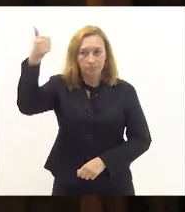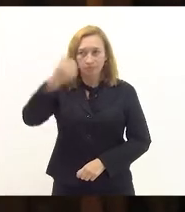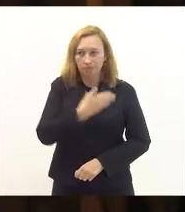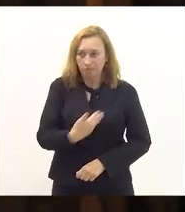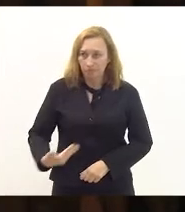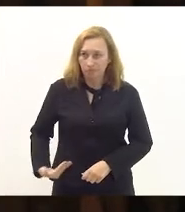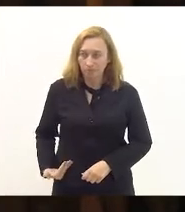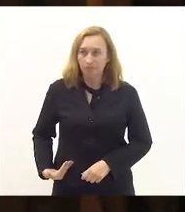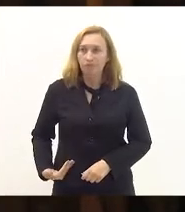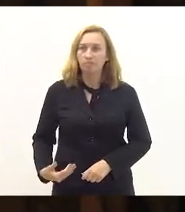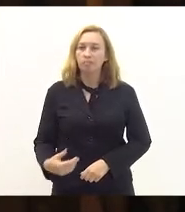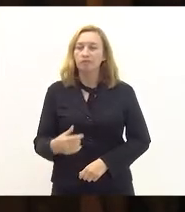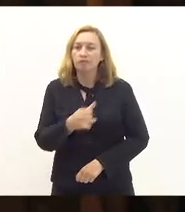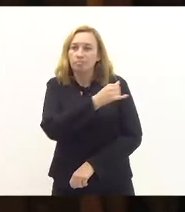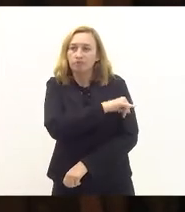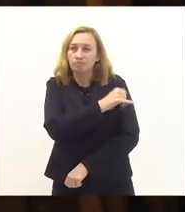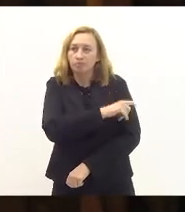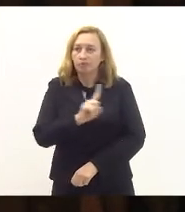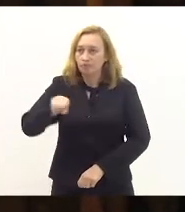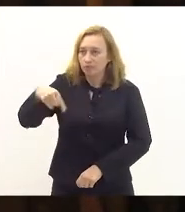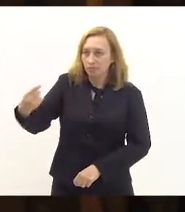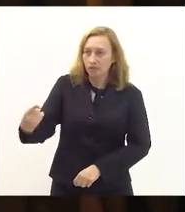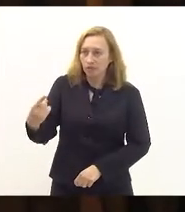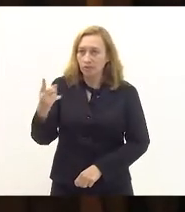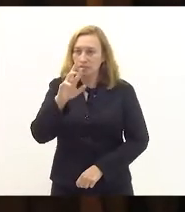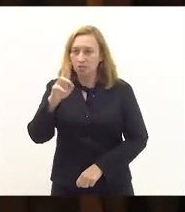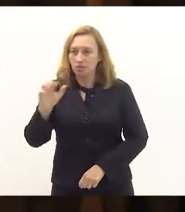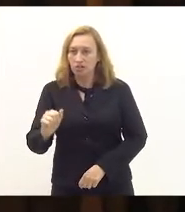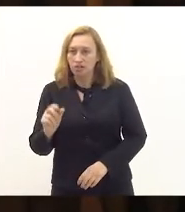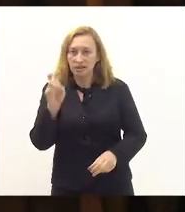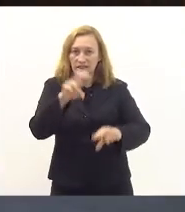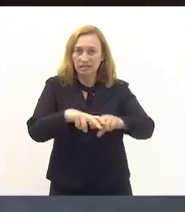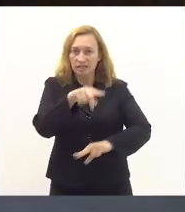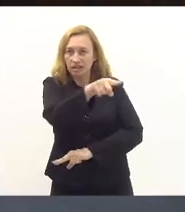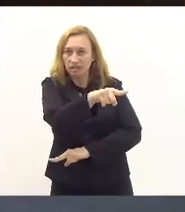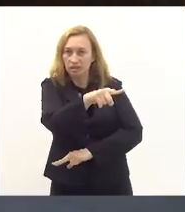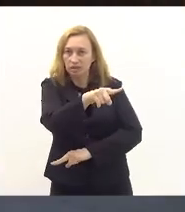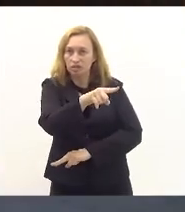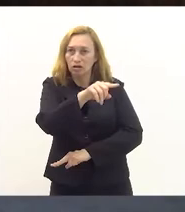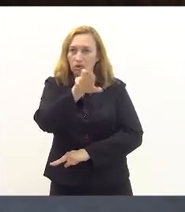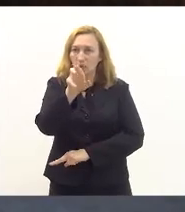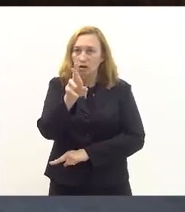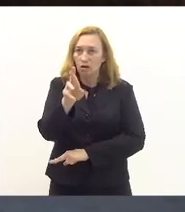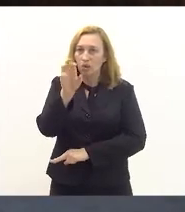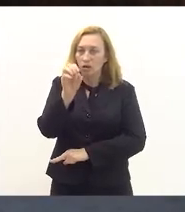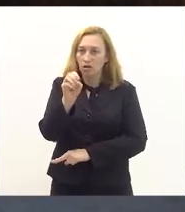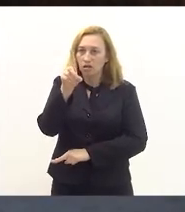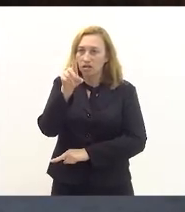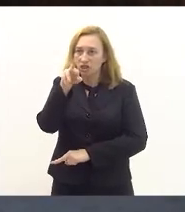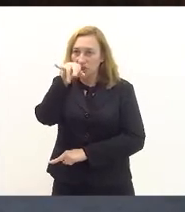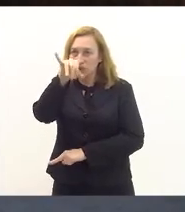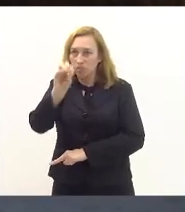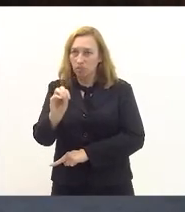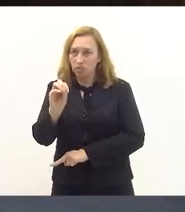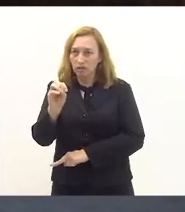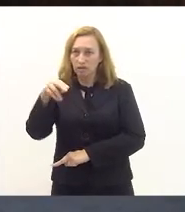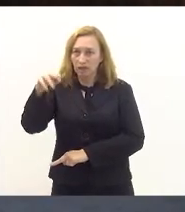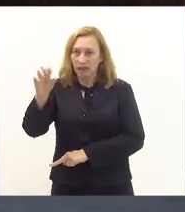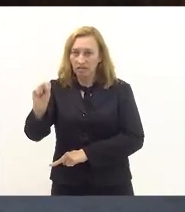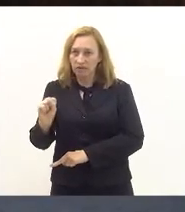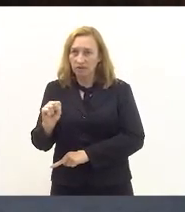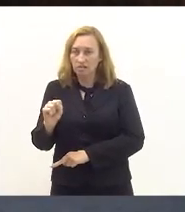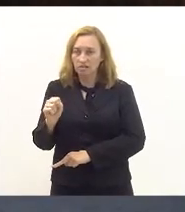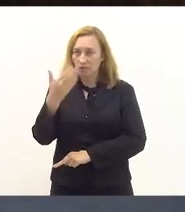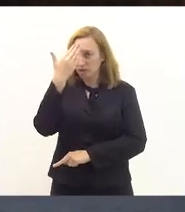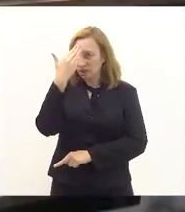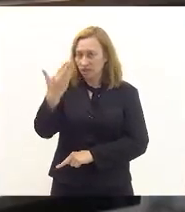que teve no Rio de Janeiro depois do Brizola está sentado ali. Chama-se Rodrigo Neves. Muito obrigado.